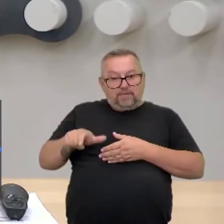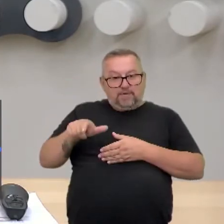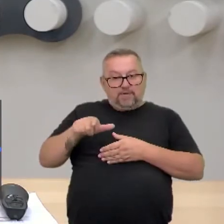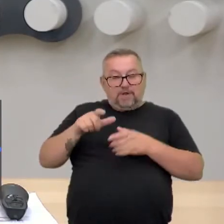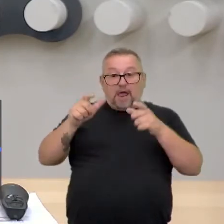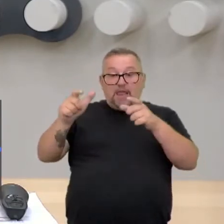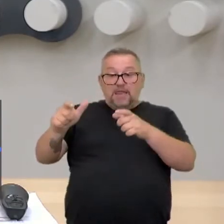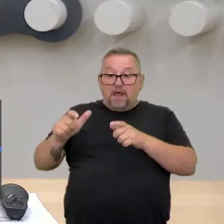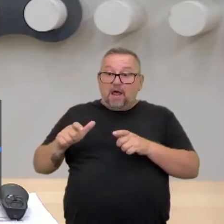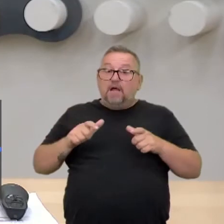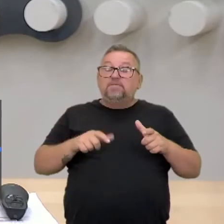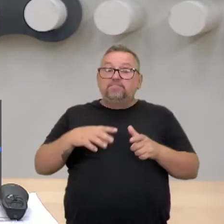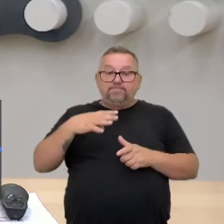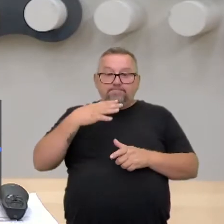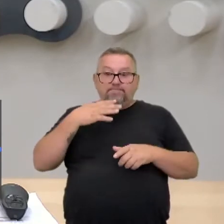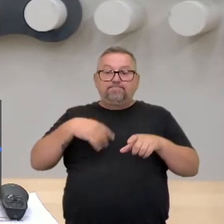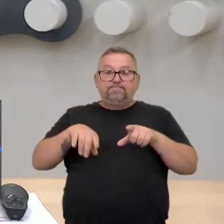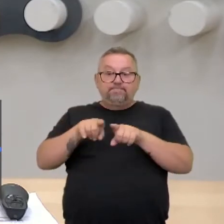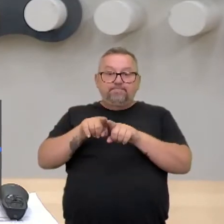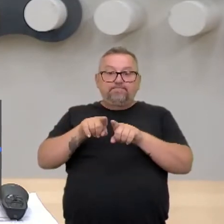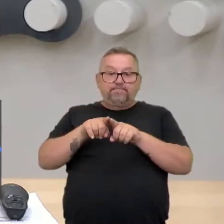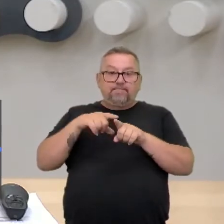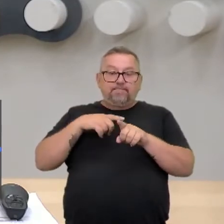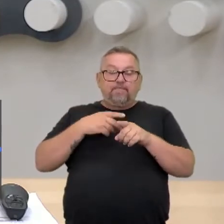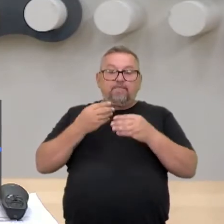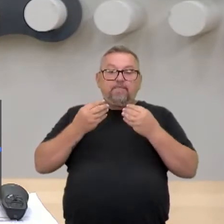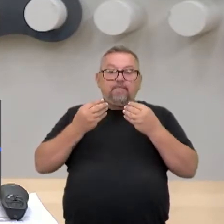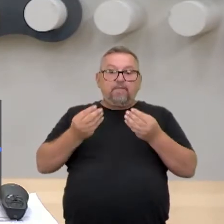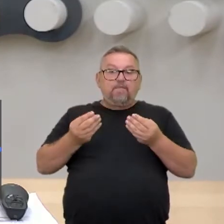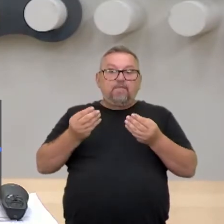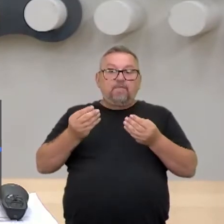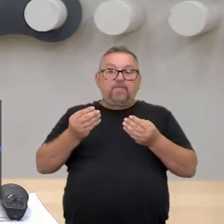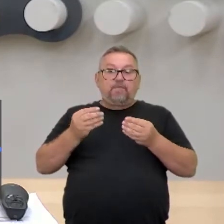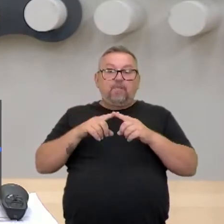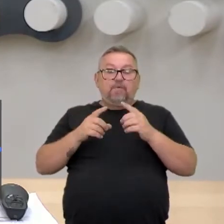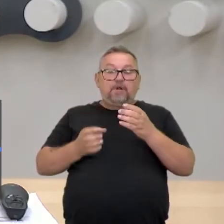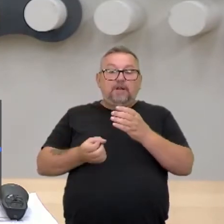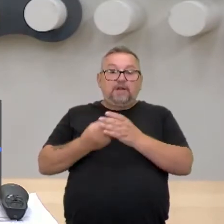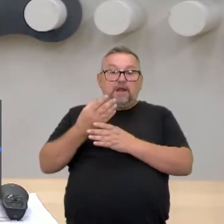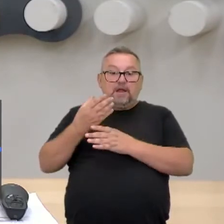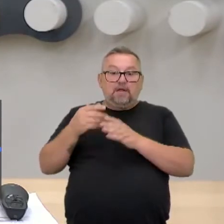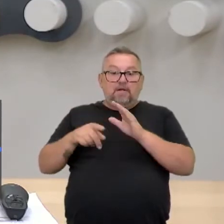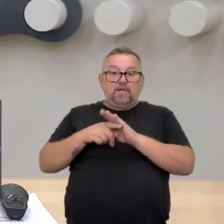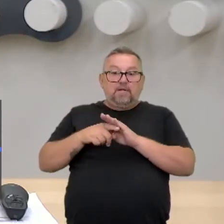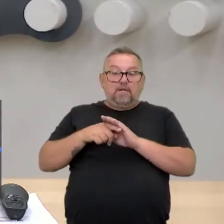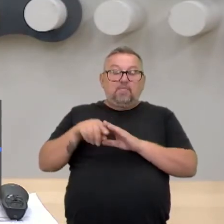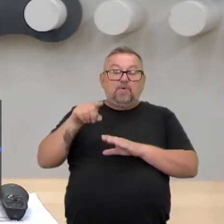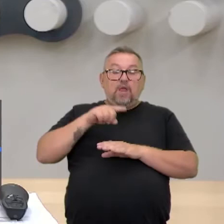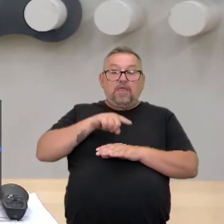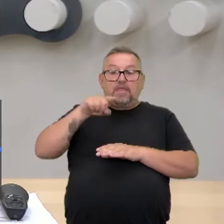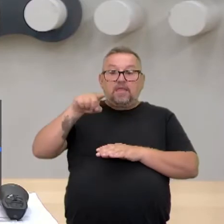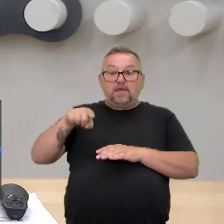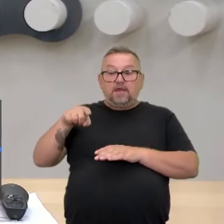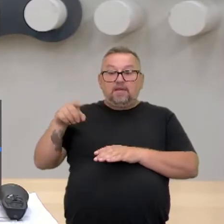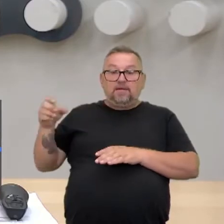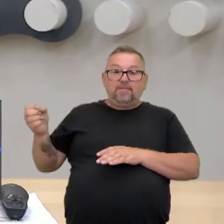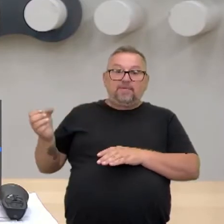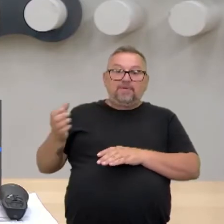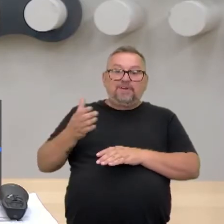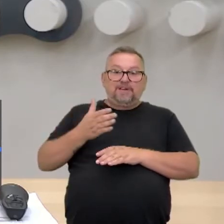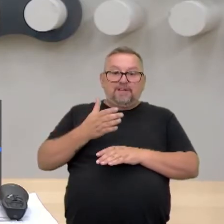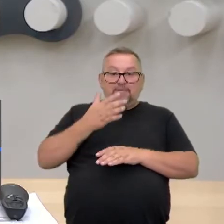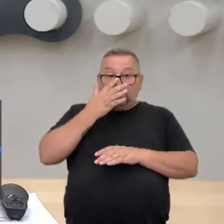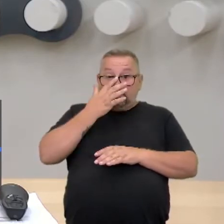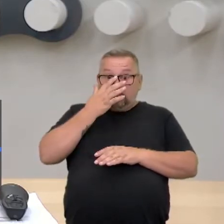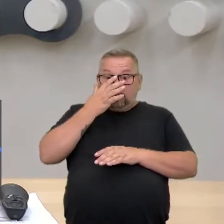áreas né E que acaba por fundar isso que a gente conhece por ciência moderna Tá certo que